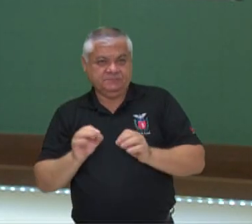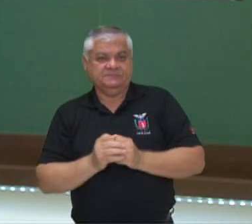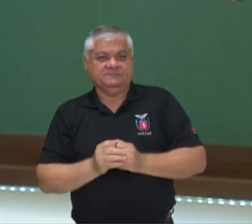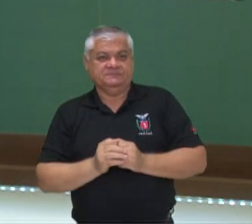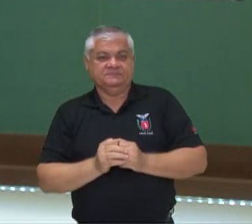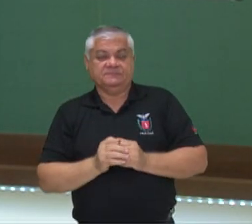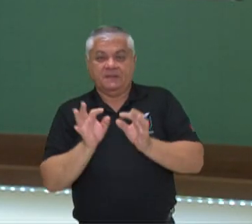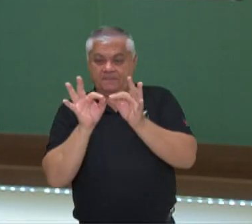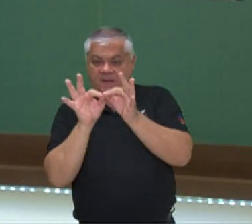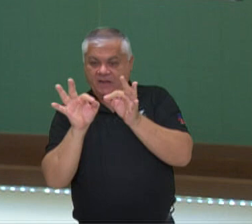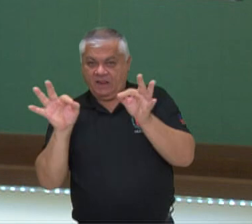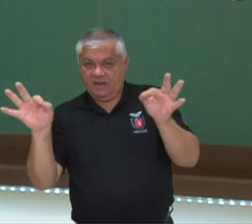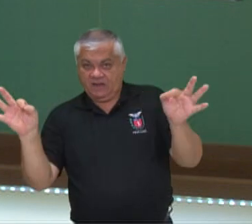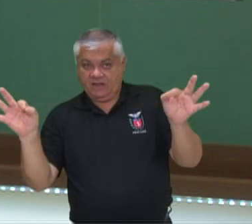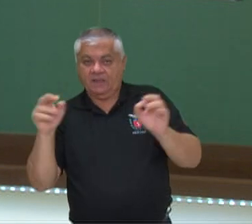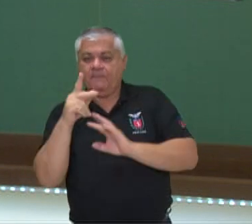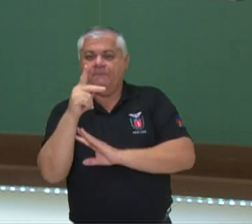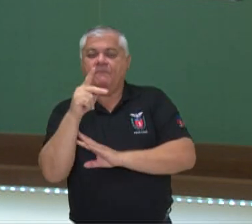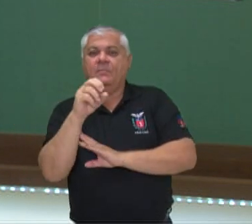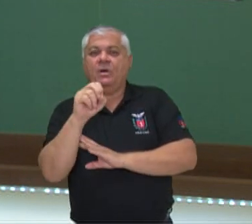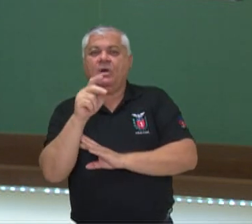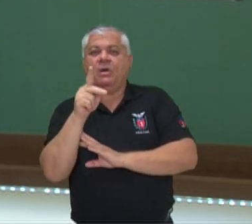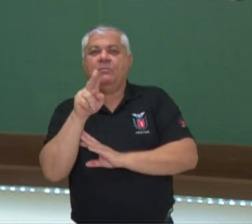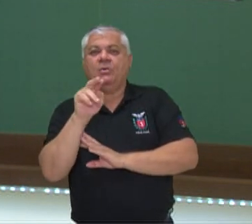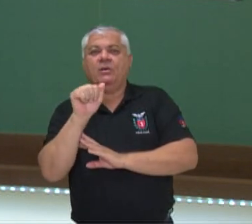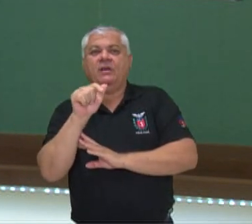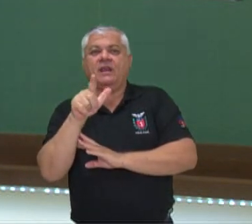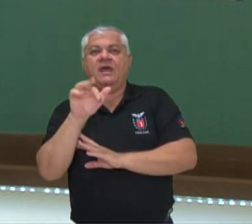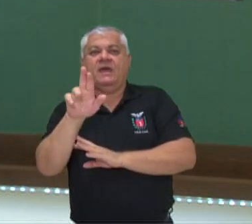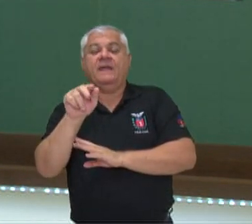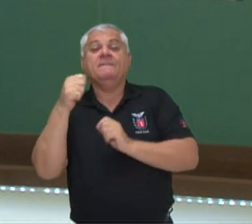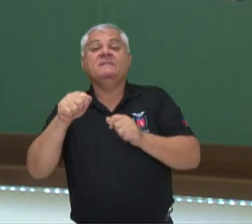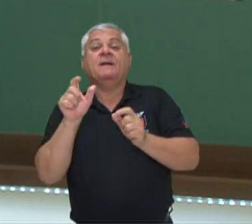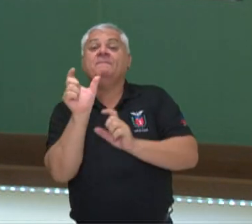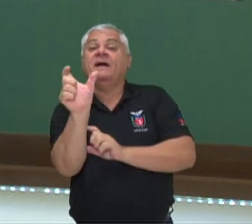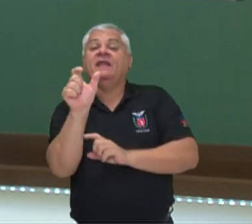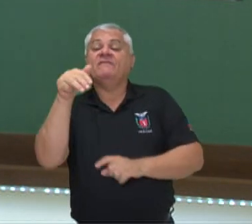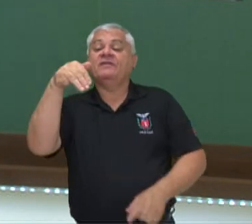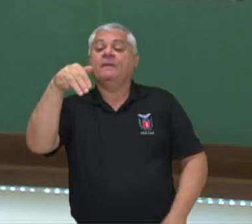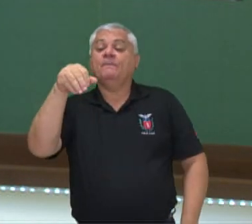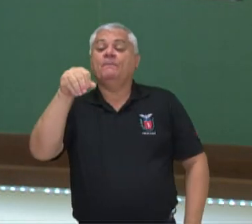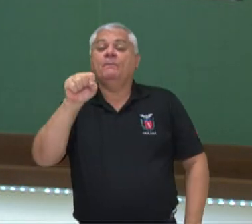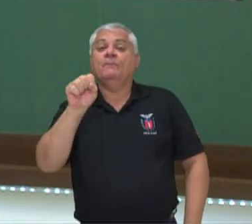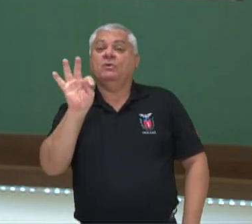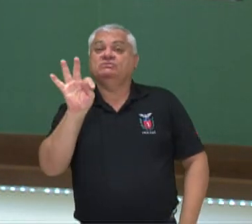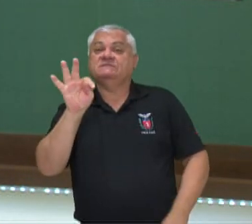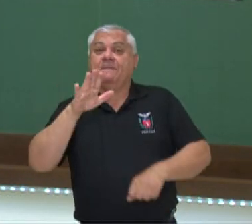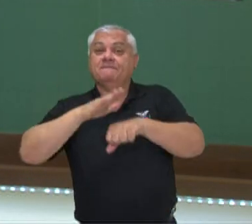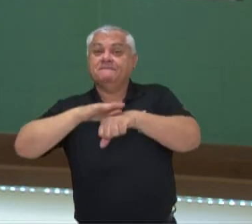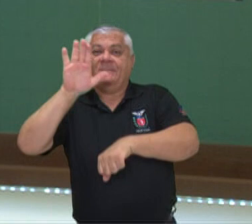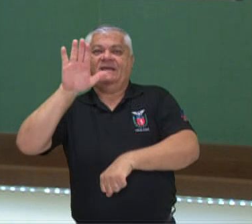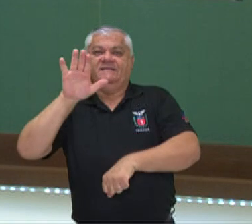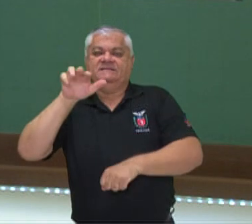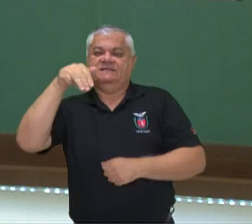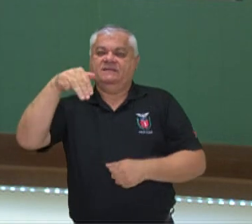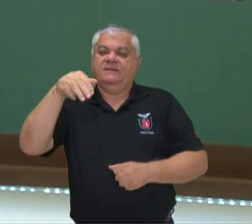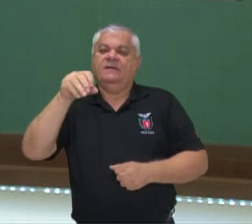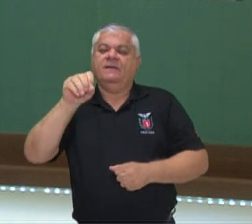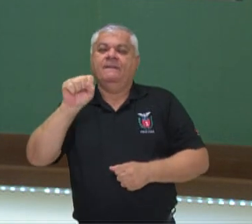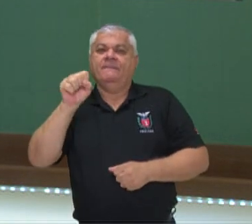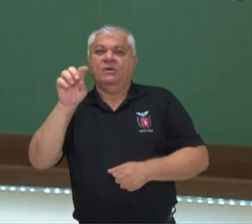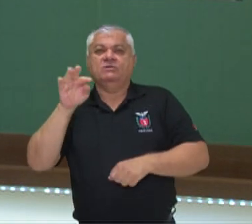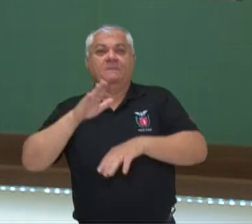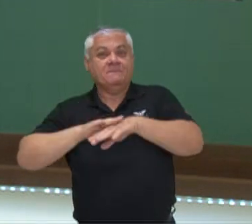um adjetivo longo como popular, nós colocamos the most, o mais. Então, o superlativo para